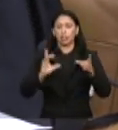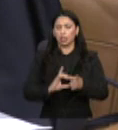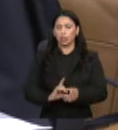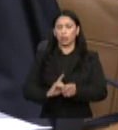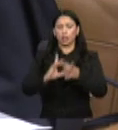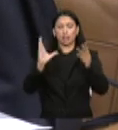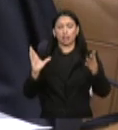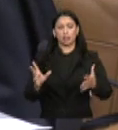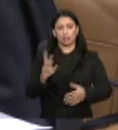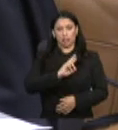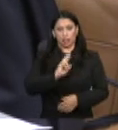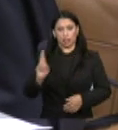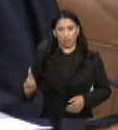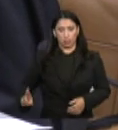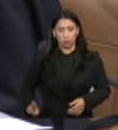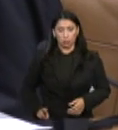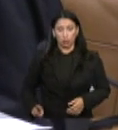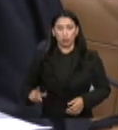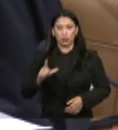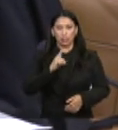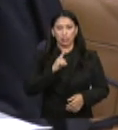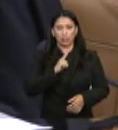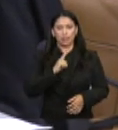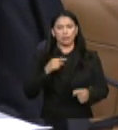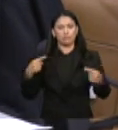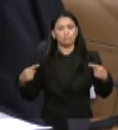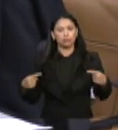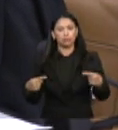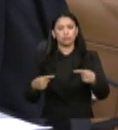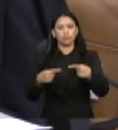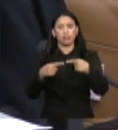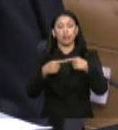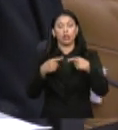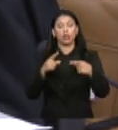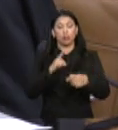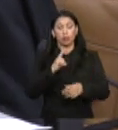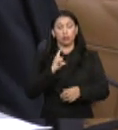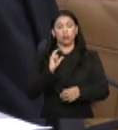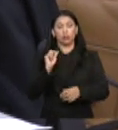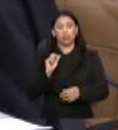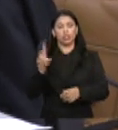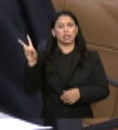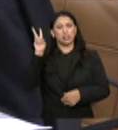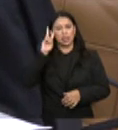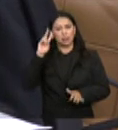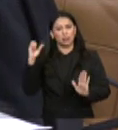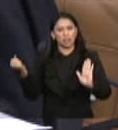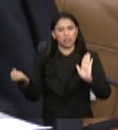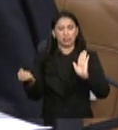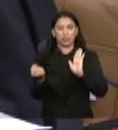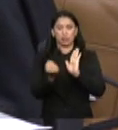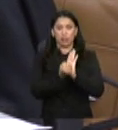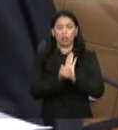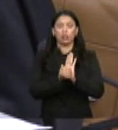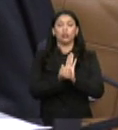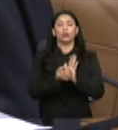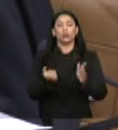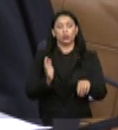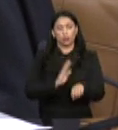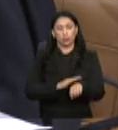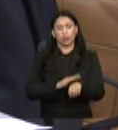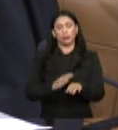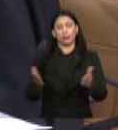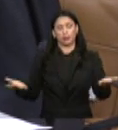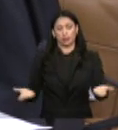republicana fio condutor desta oração do legado e do desafio que entendo presente